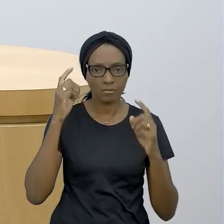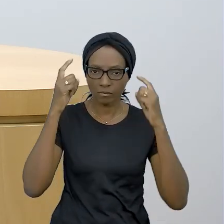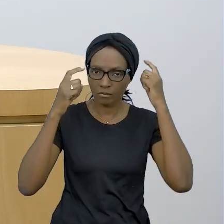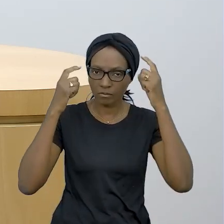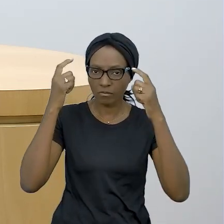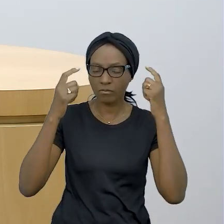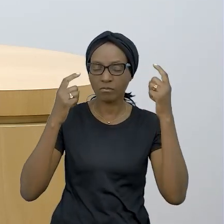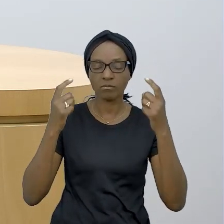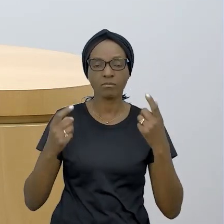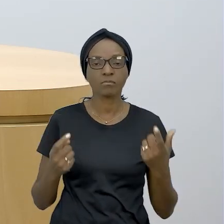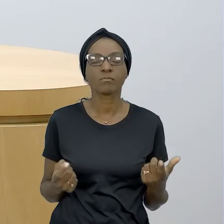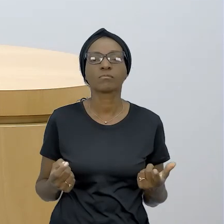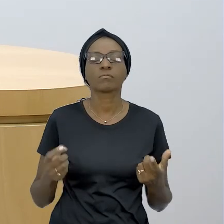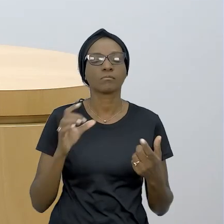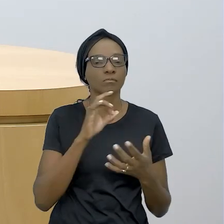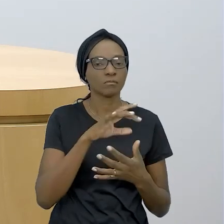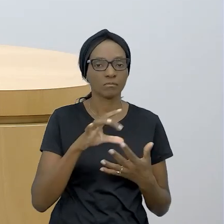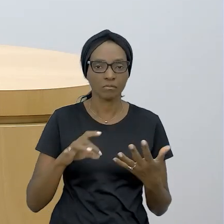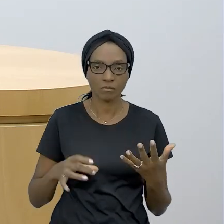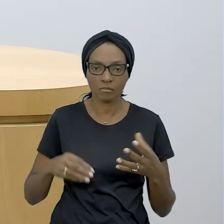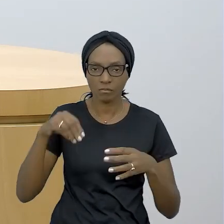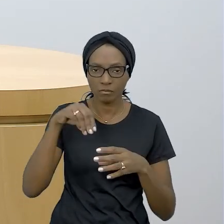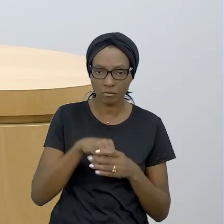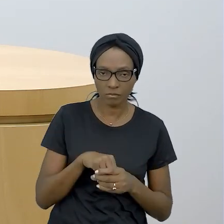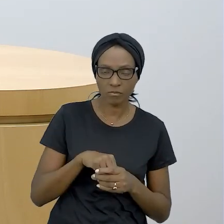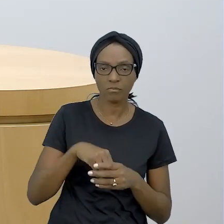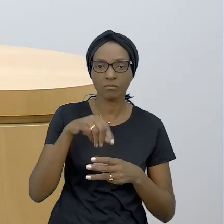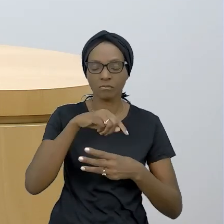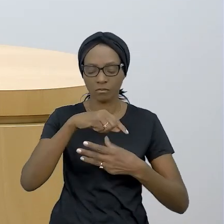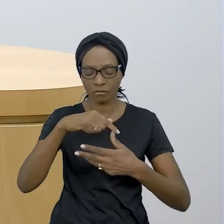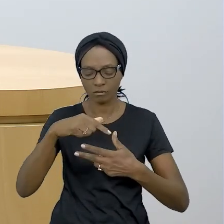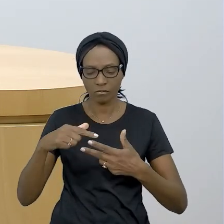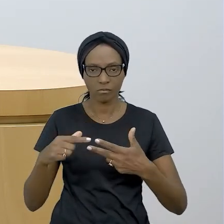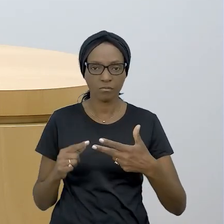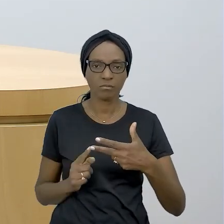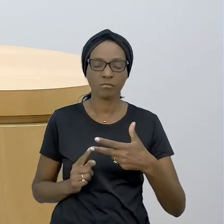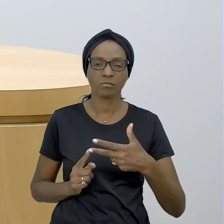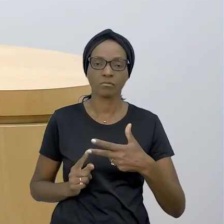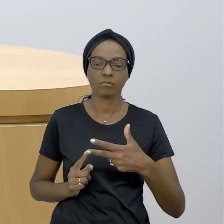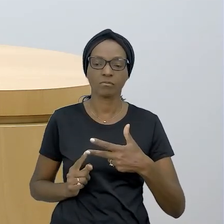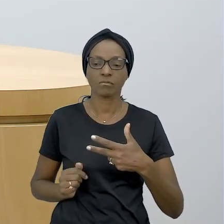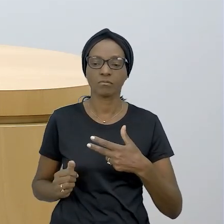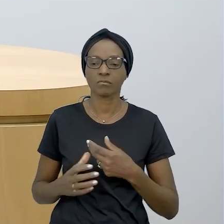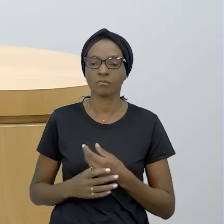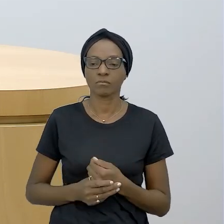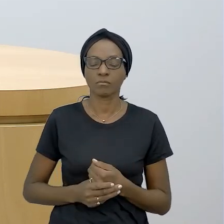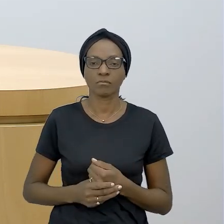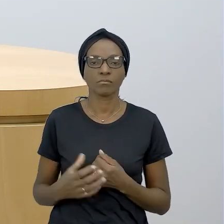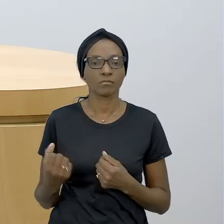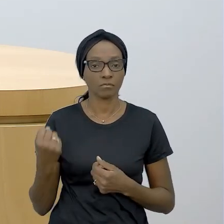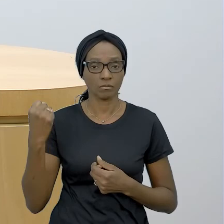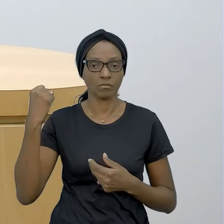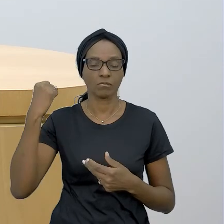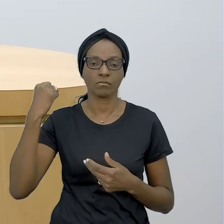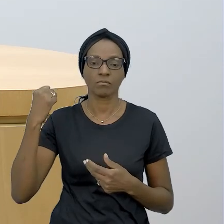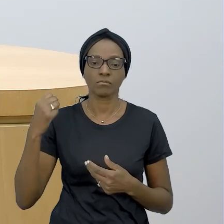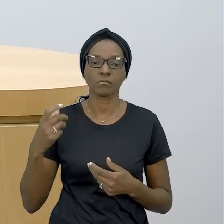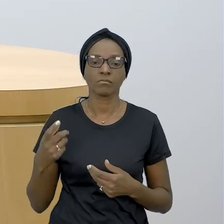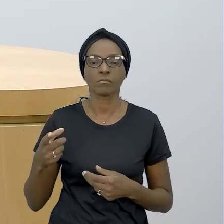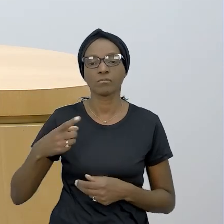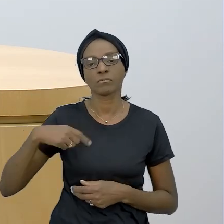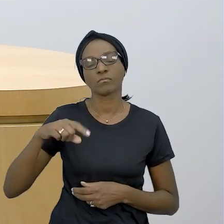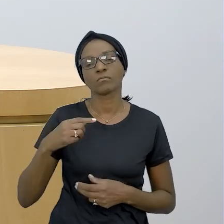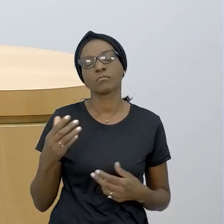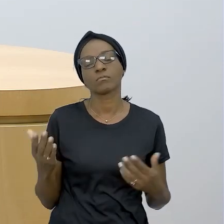e as ações de cada um desses 3 poderes. A gente vai se encaminhando, então,